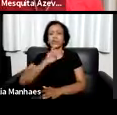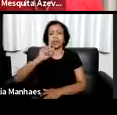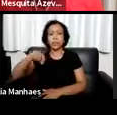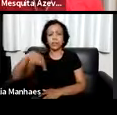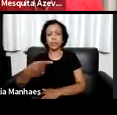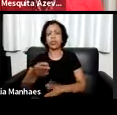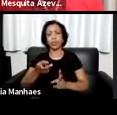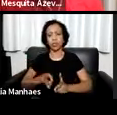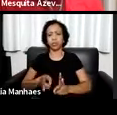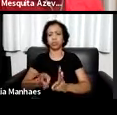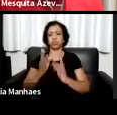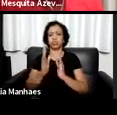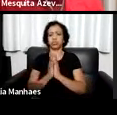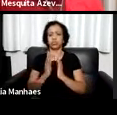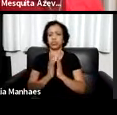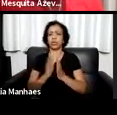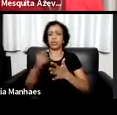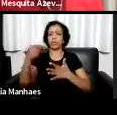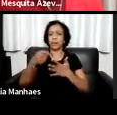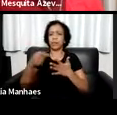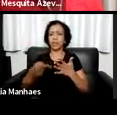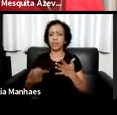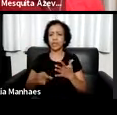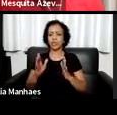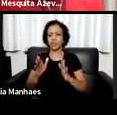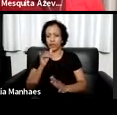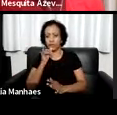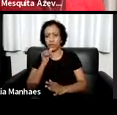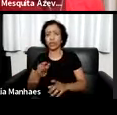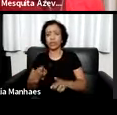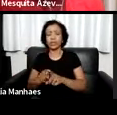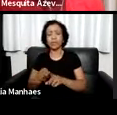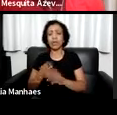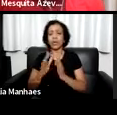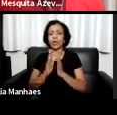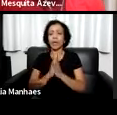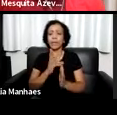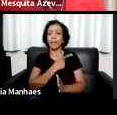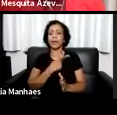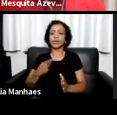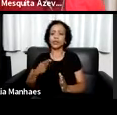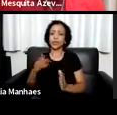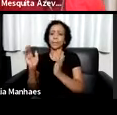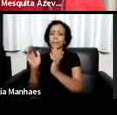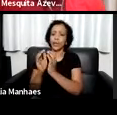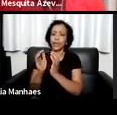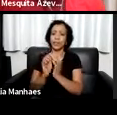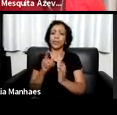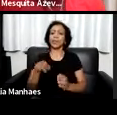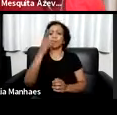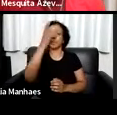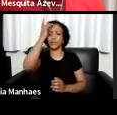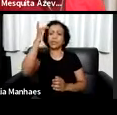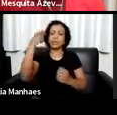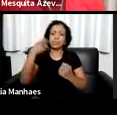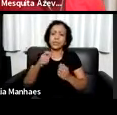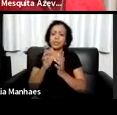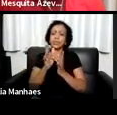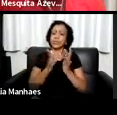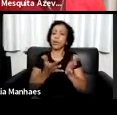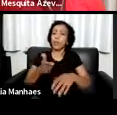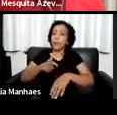oraria por todo esse contexto e orasse pelos pastores aí de Pernambuco, do estado e do Brasil inteiro. Vamos ter esse momento de